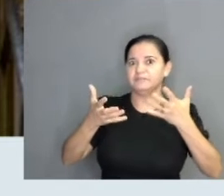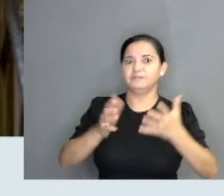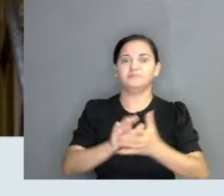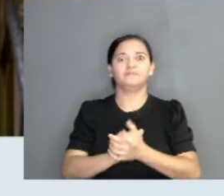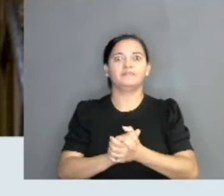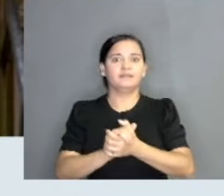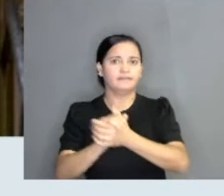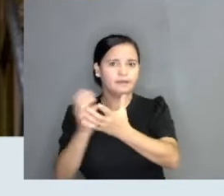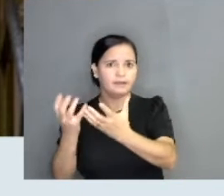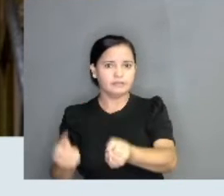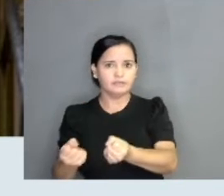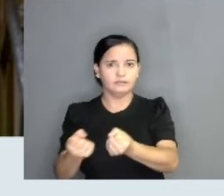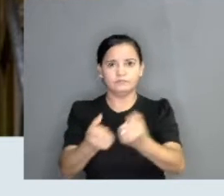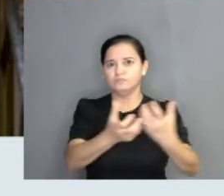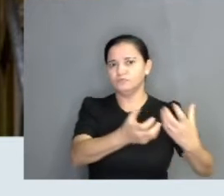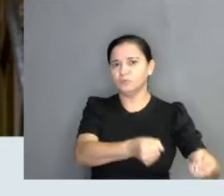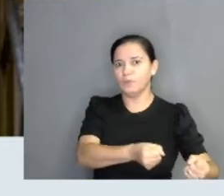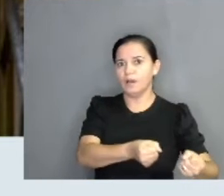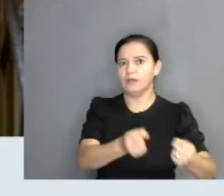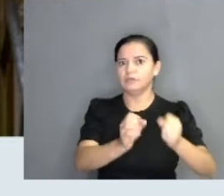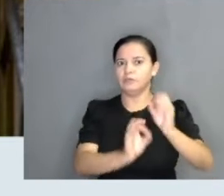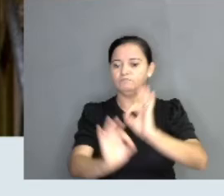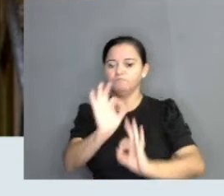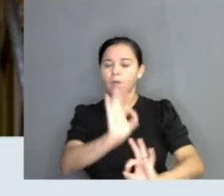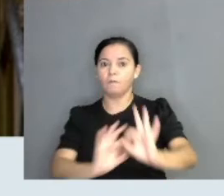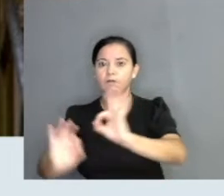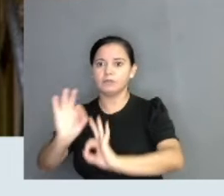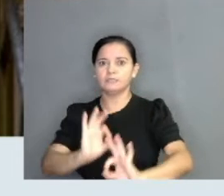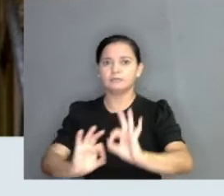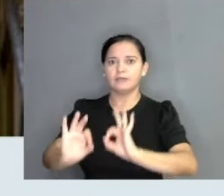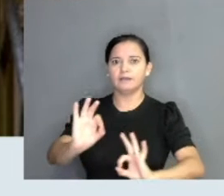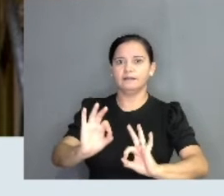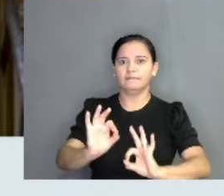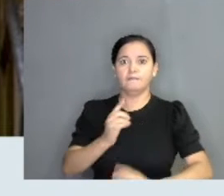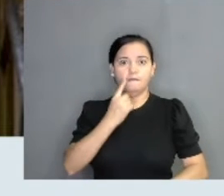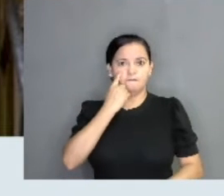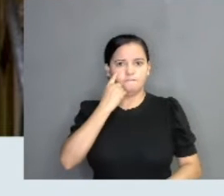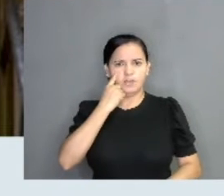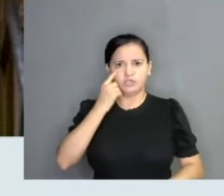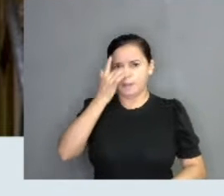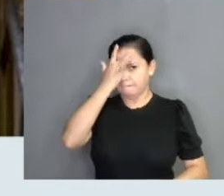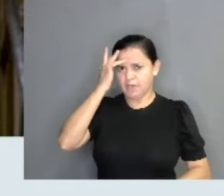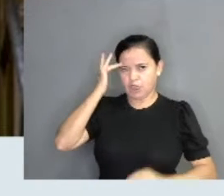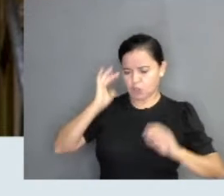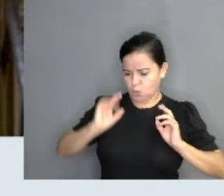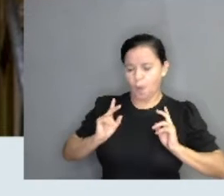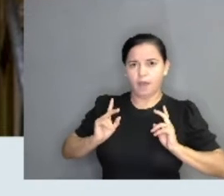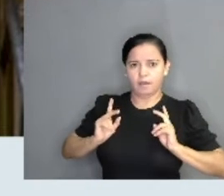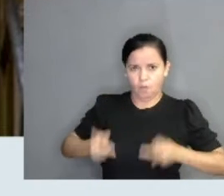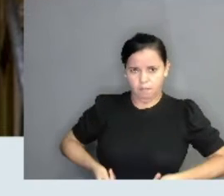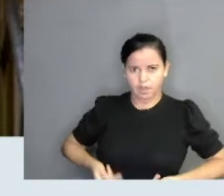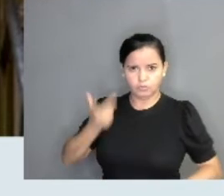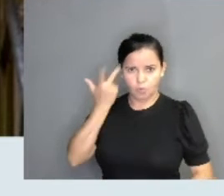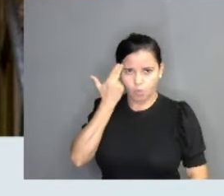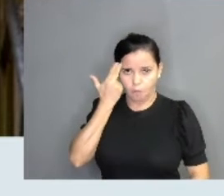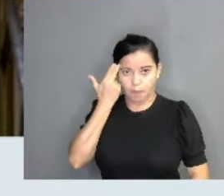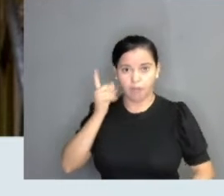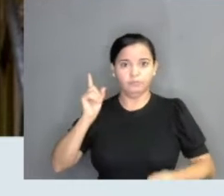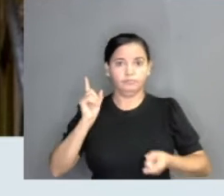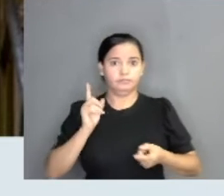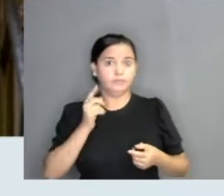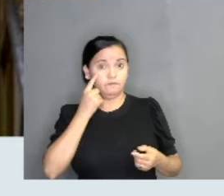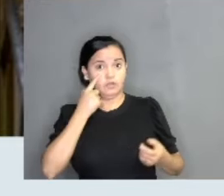bem elaborada. Então veja só o tamanho de uma pessoa normal e o tamanho dessa escultura, tá,